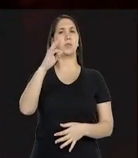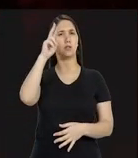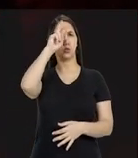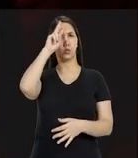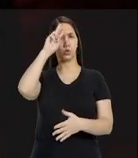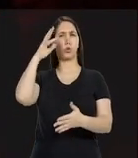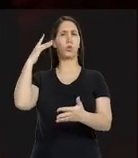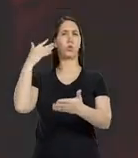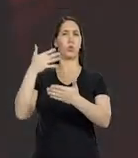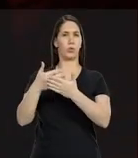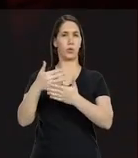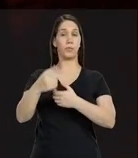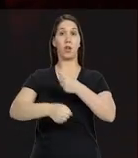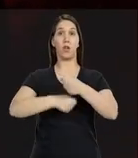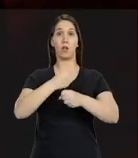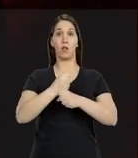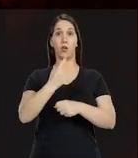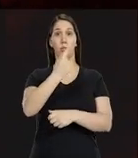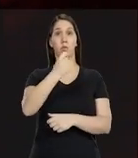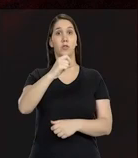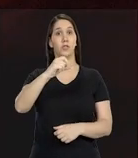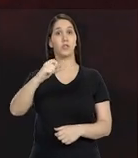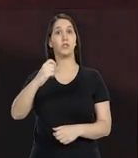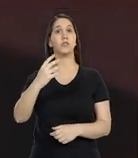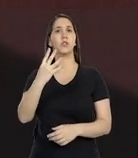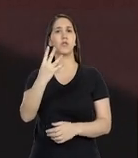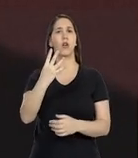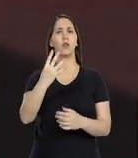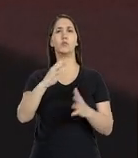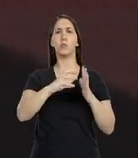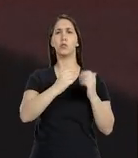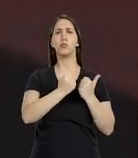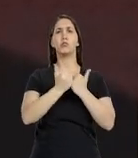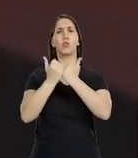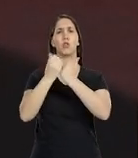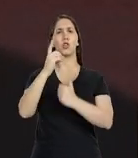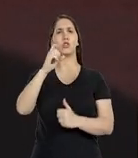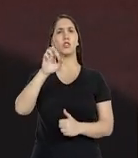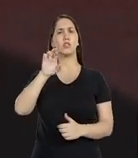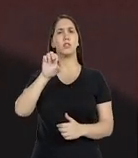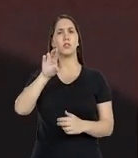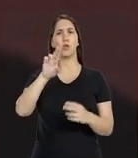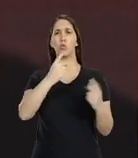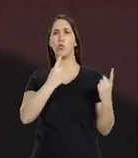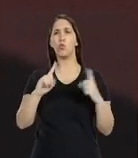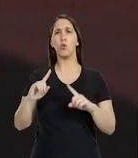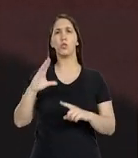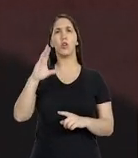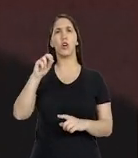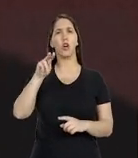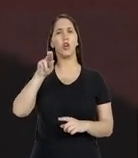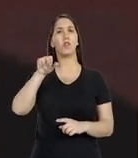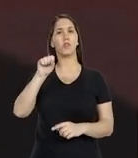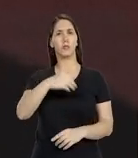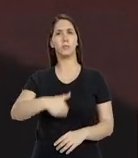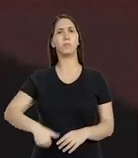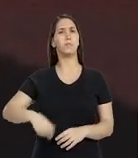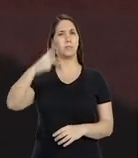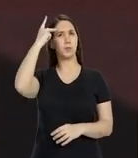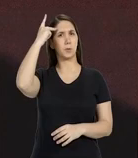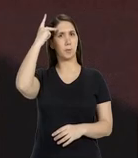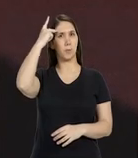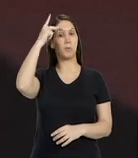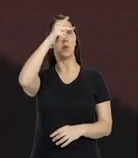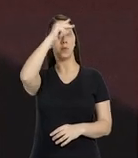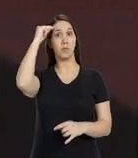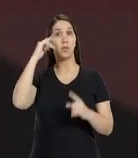PT. Em 94, seu partido apoiou José Dirceu contra Mário Covas para o governo de São Paulo. Foi prefeito de São Vicente.